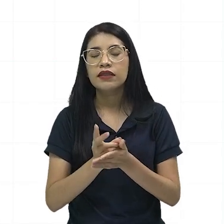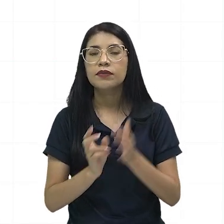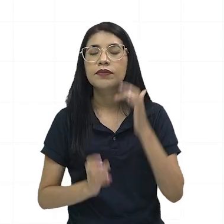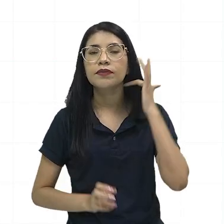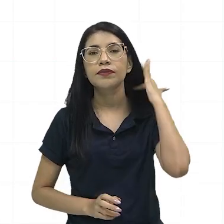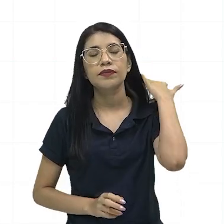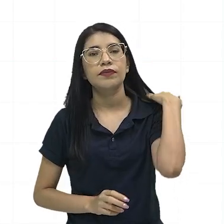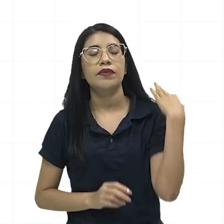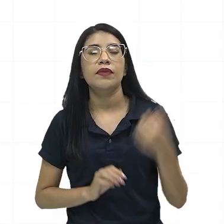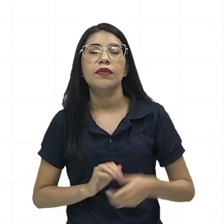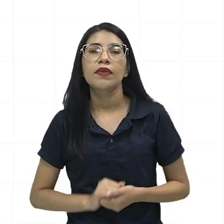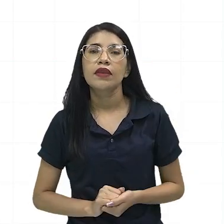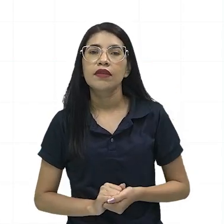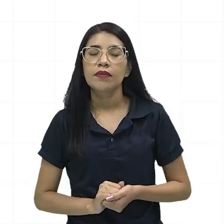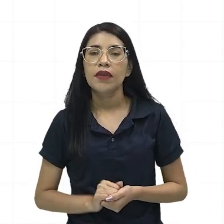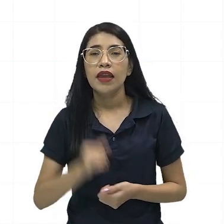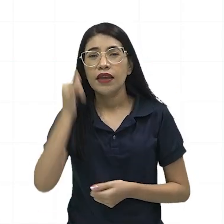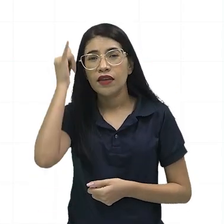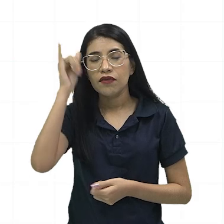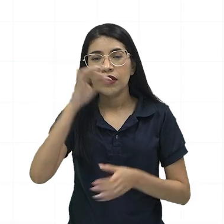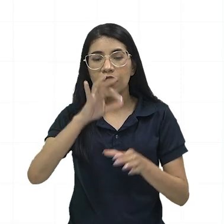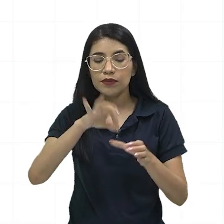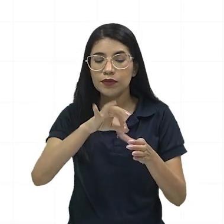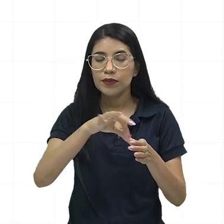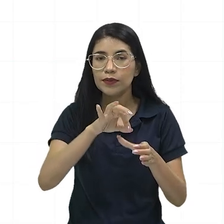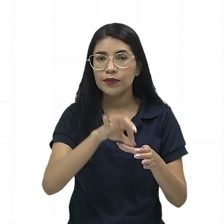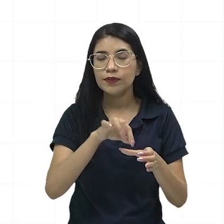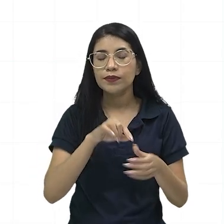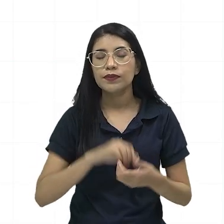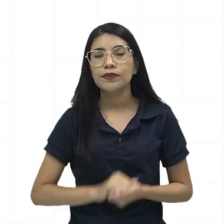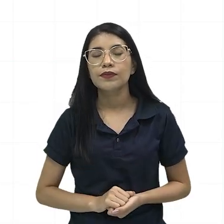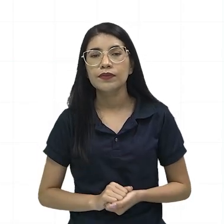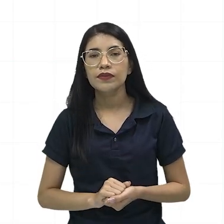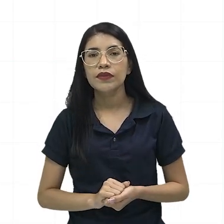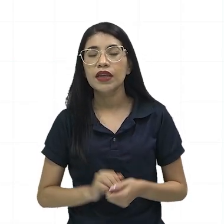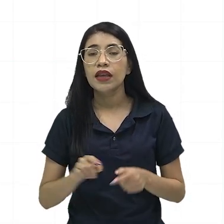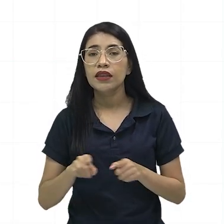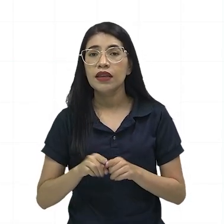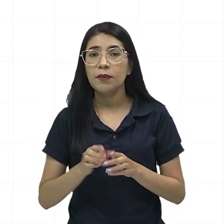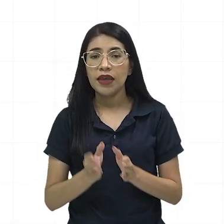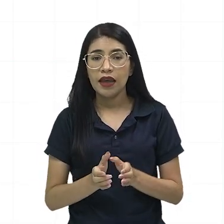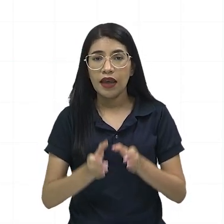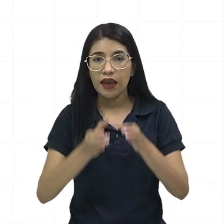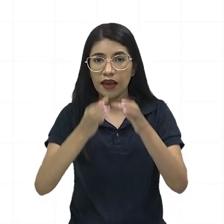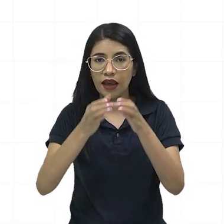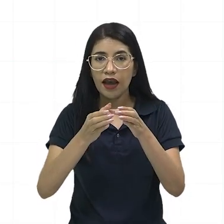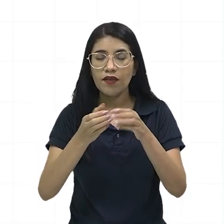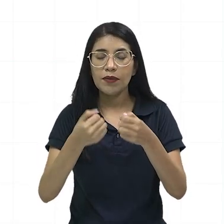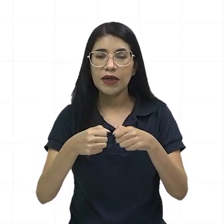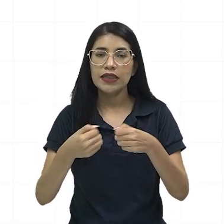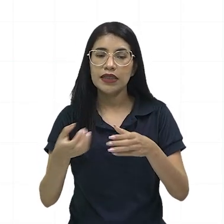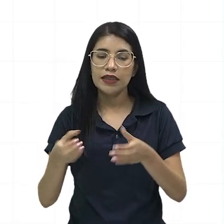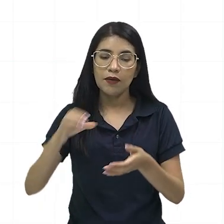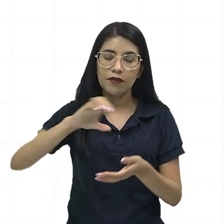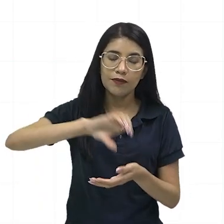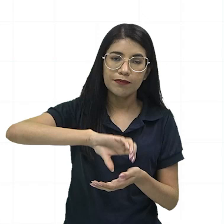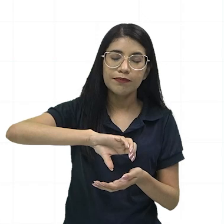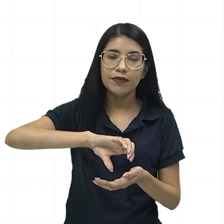para garantir que não vai ter ovos desse mosquito lá. Guarde garrafas sempre de cabeça para